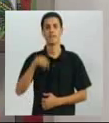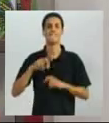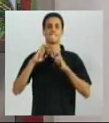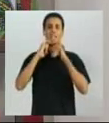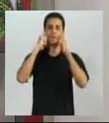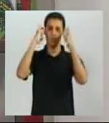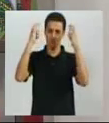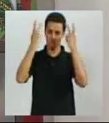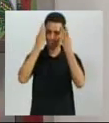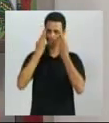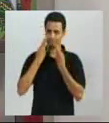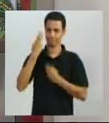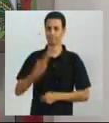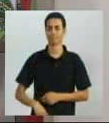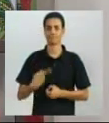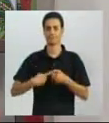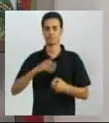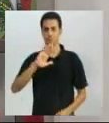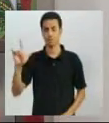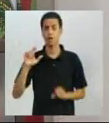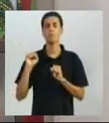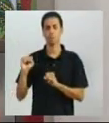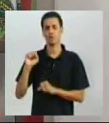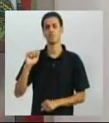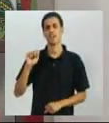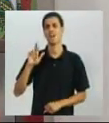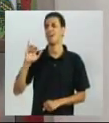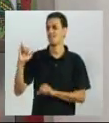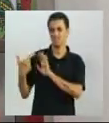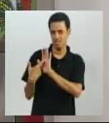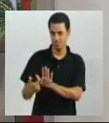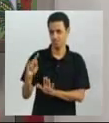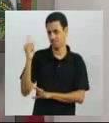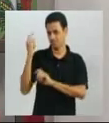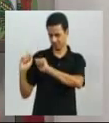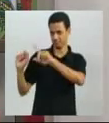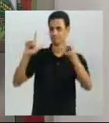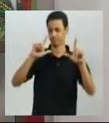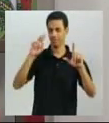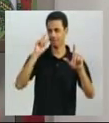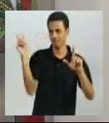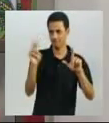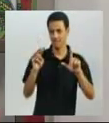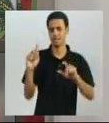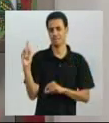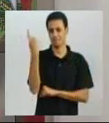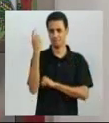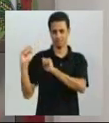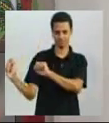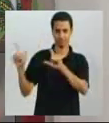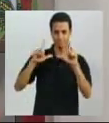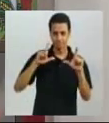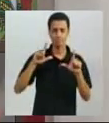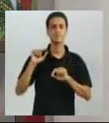de Blumenau, para o município de Blumenau. Ari, pode soltar a primeira imagem? Pode soltar a primeira tela?